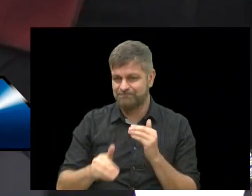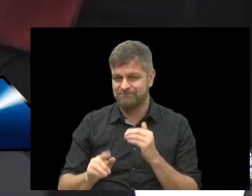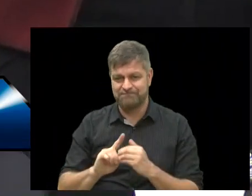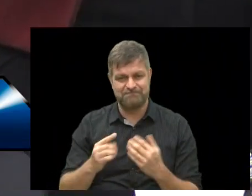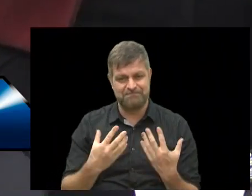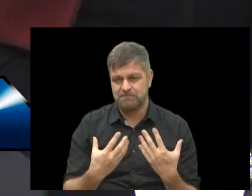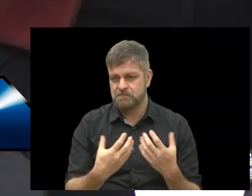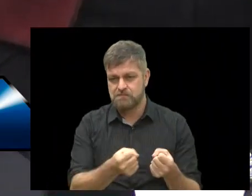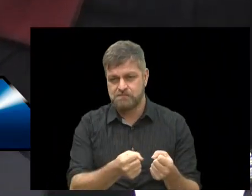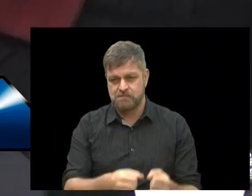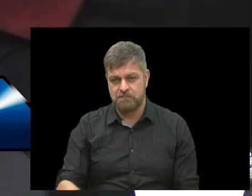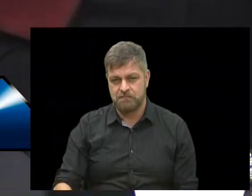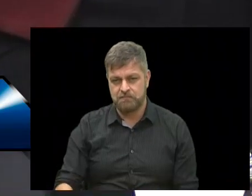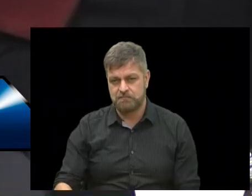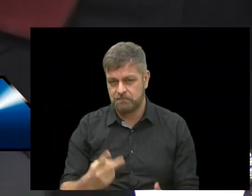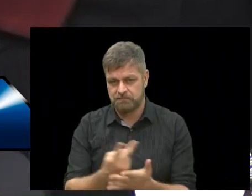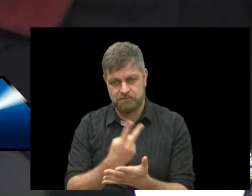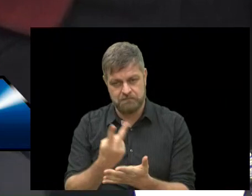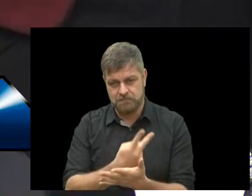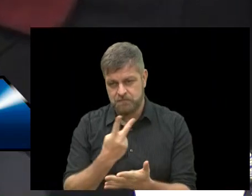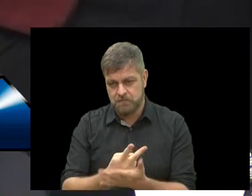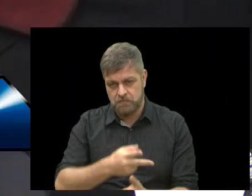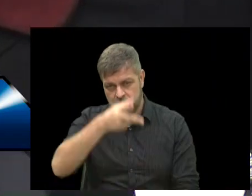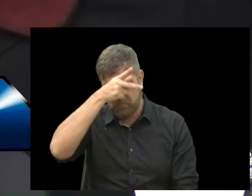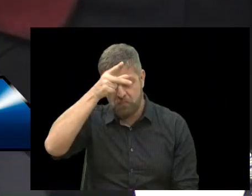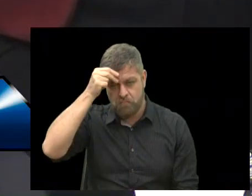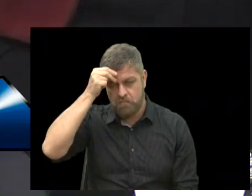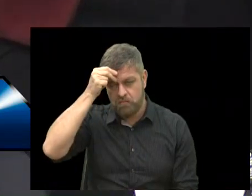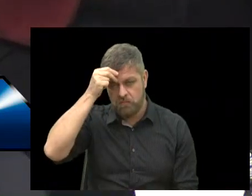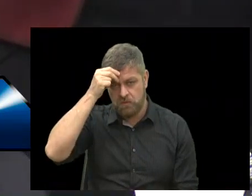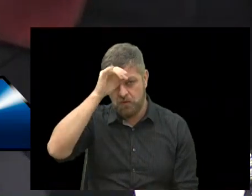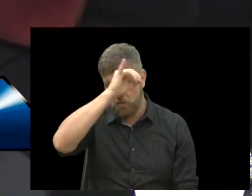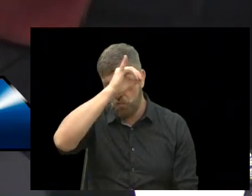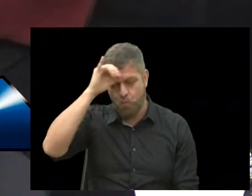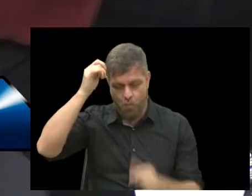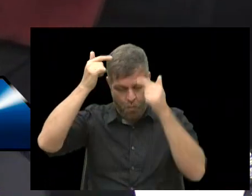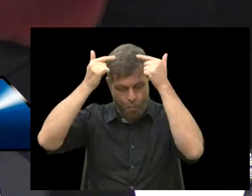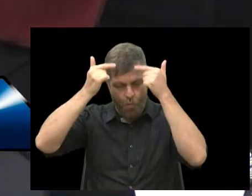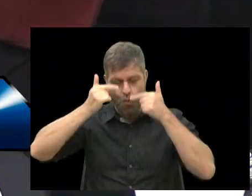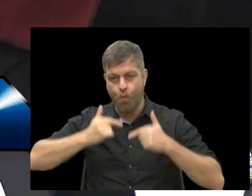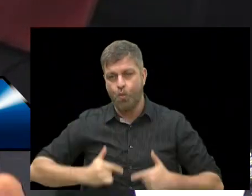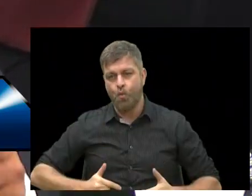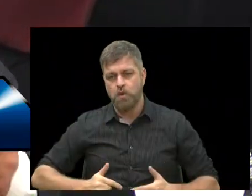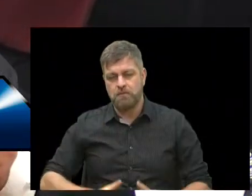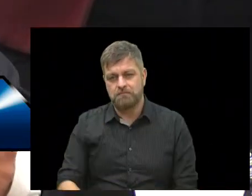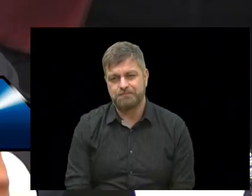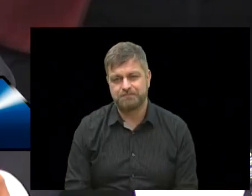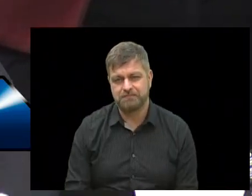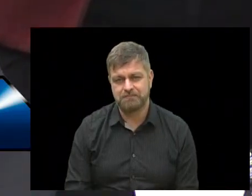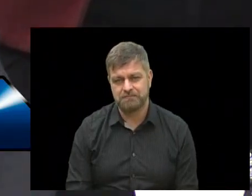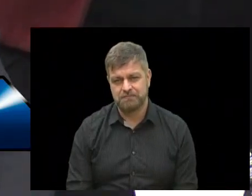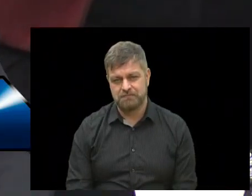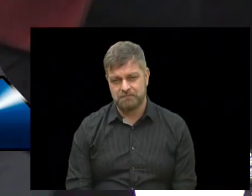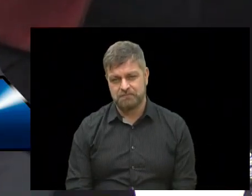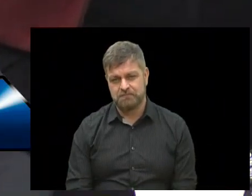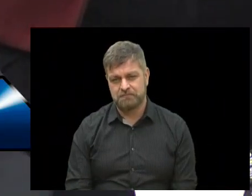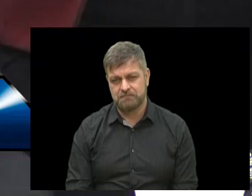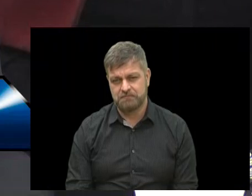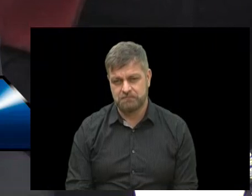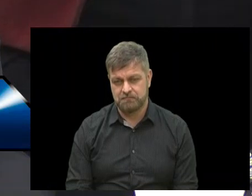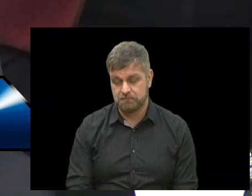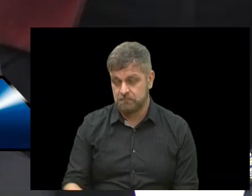quanto a este item, ou seja, pela absolvição do seu prefeito.